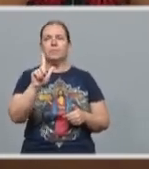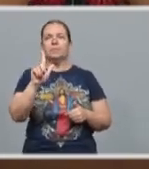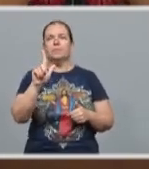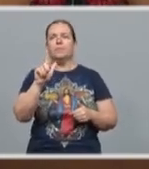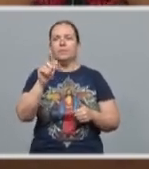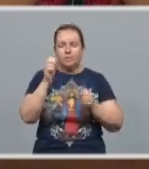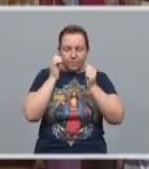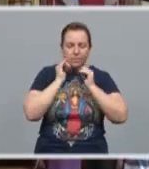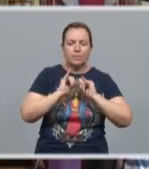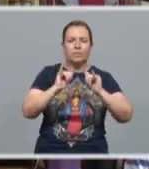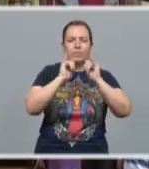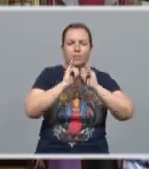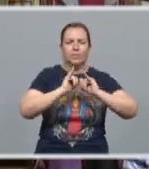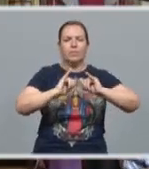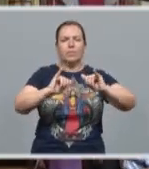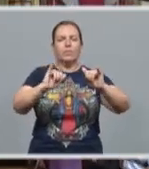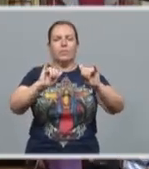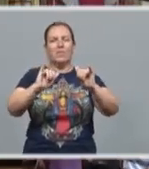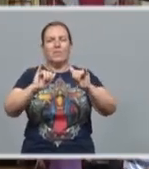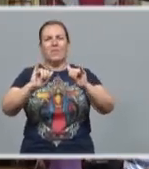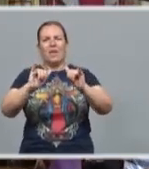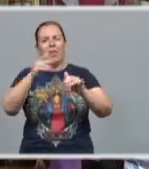Tive libertar,